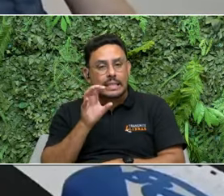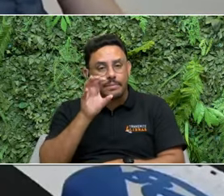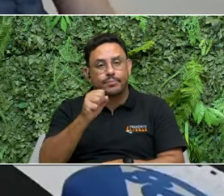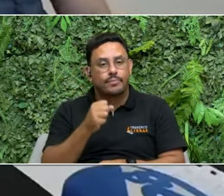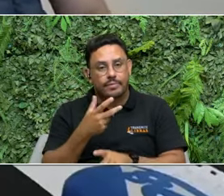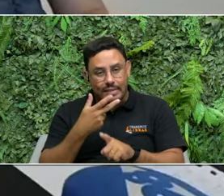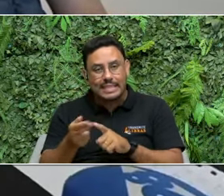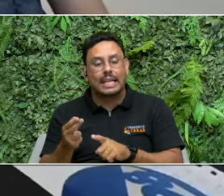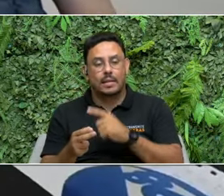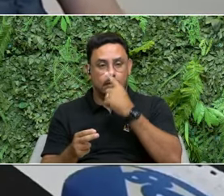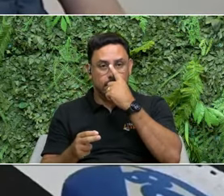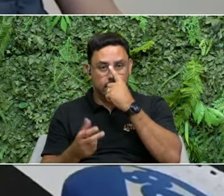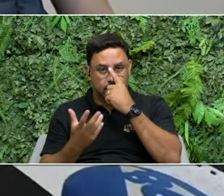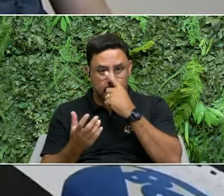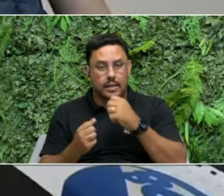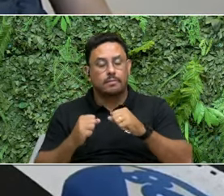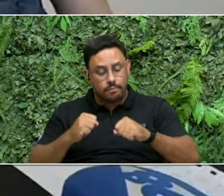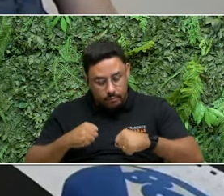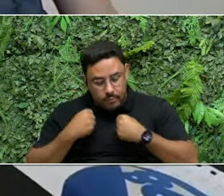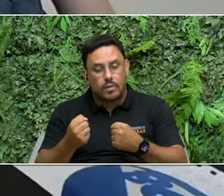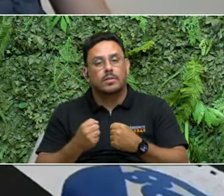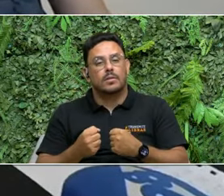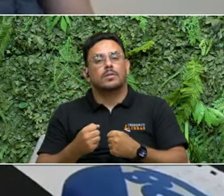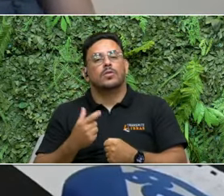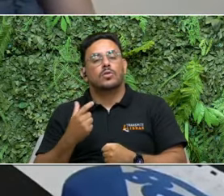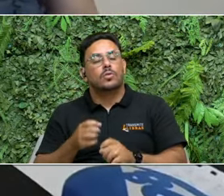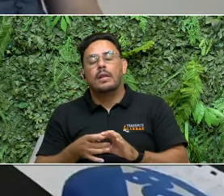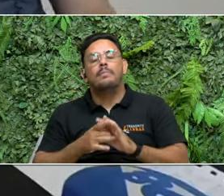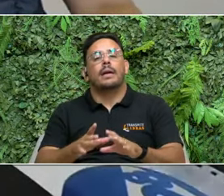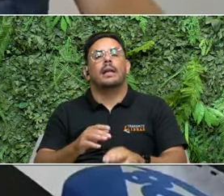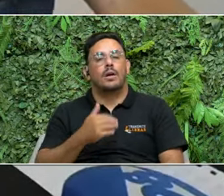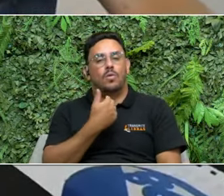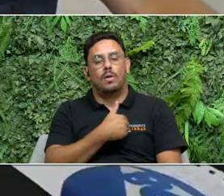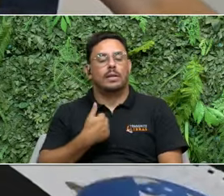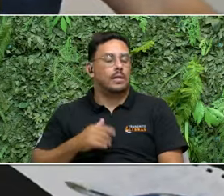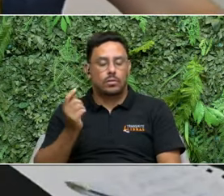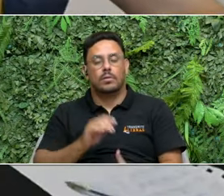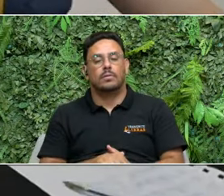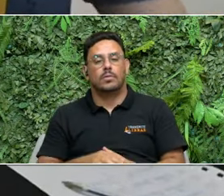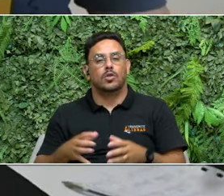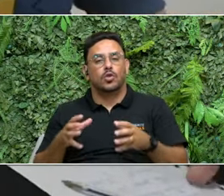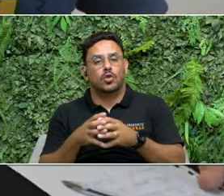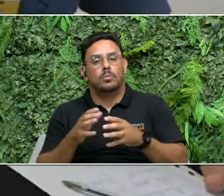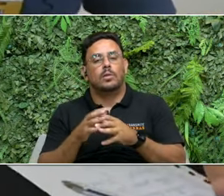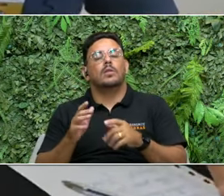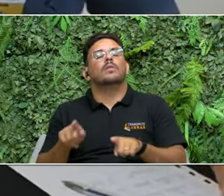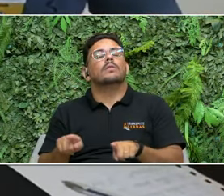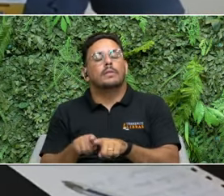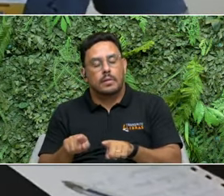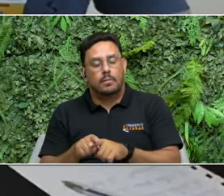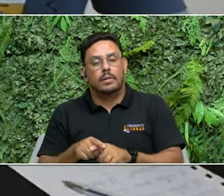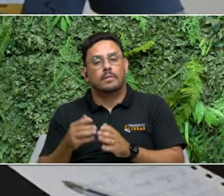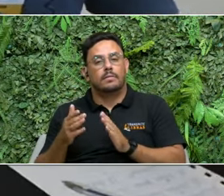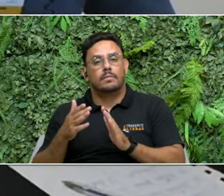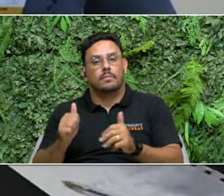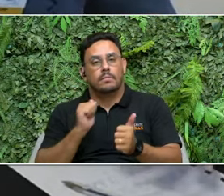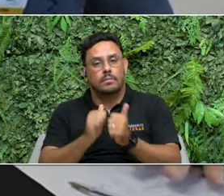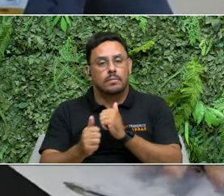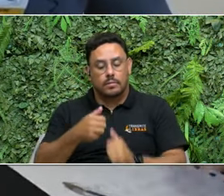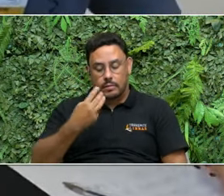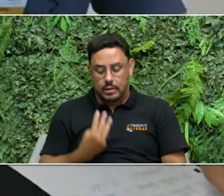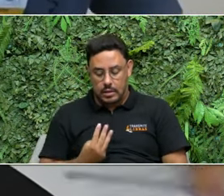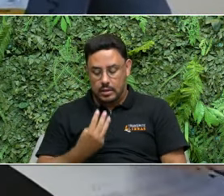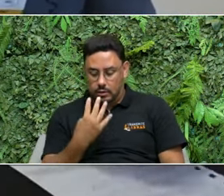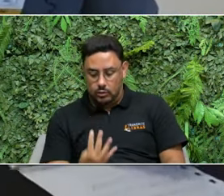é m o jogo para não deixar o Atlético respirar nesse meio-campo né é um time que vai jogar